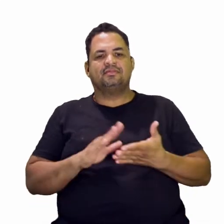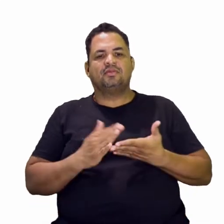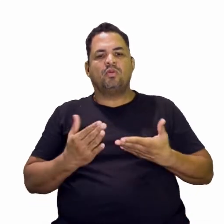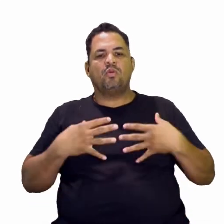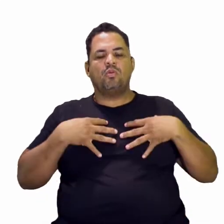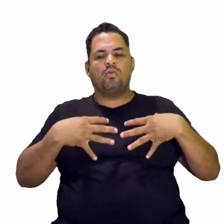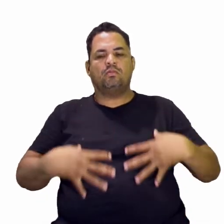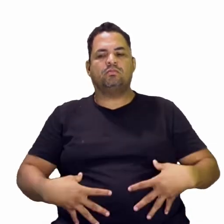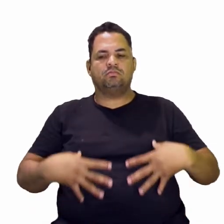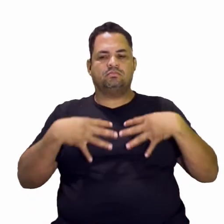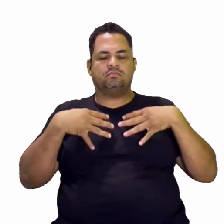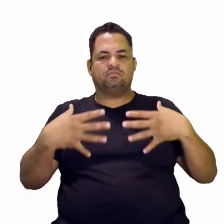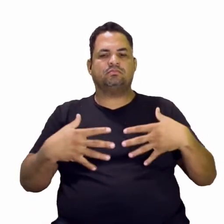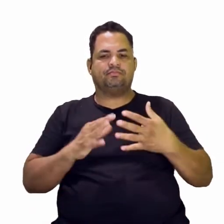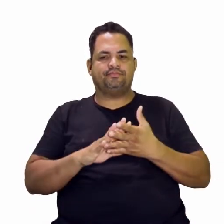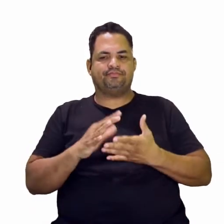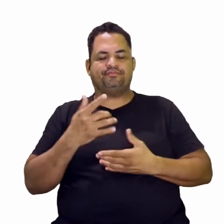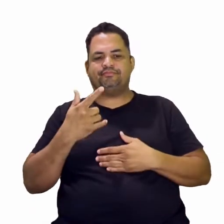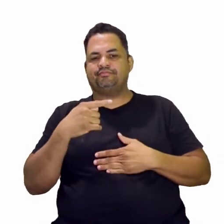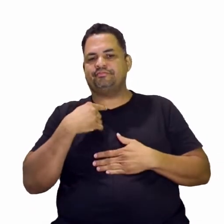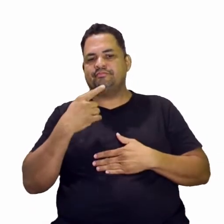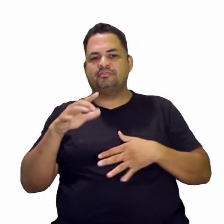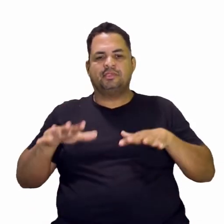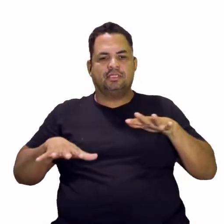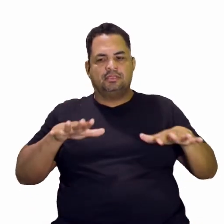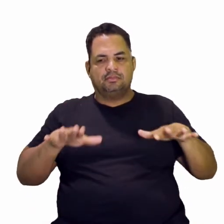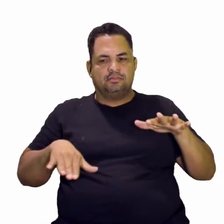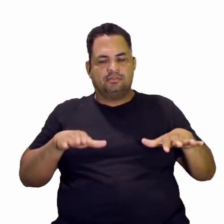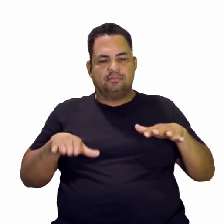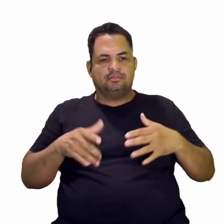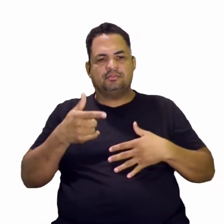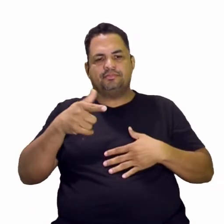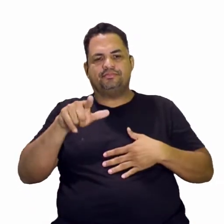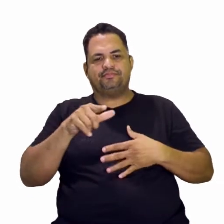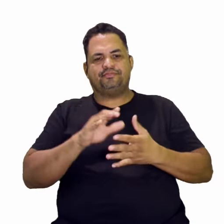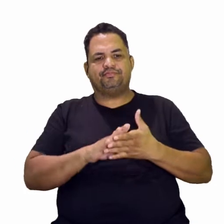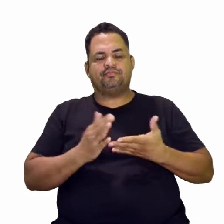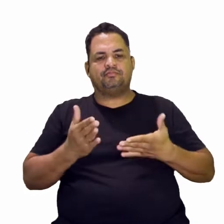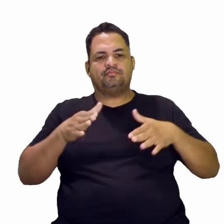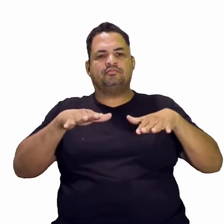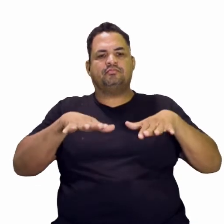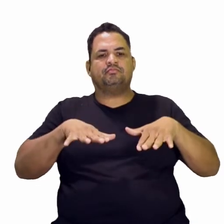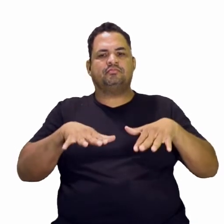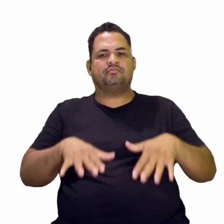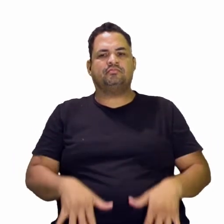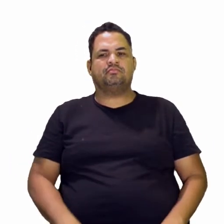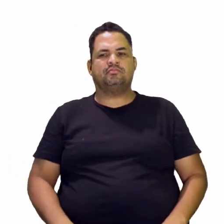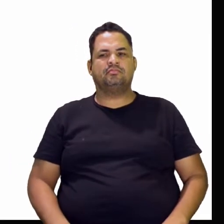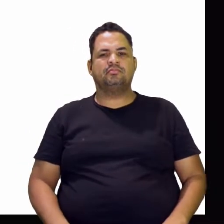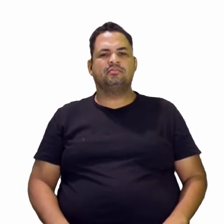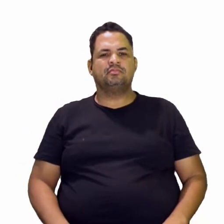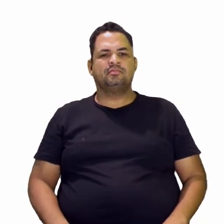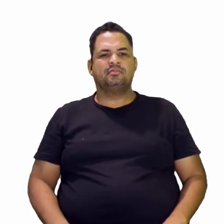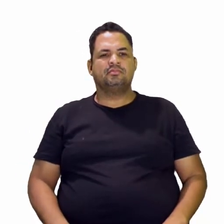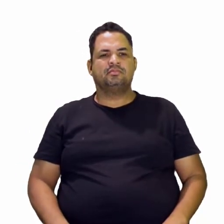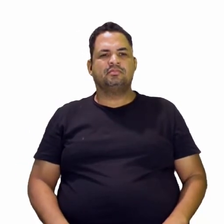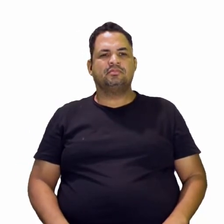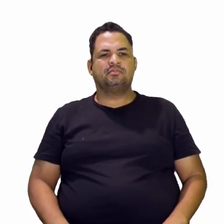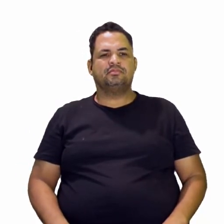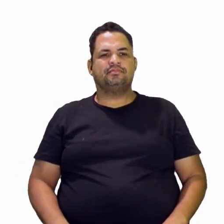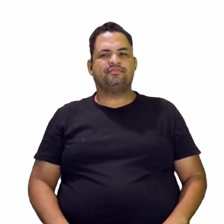corpo delas, tá? Porque elas não têm essas nadadeiras que conseguem se posicionar. Opa, olha que